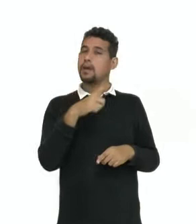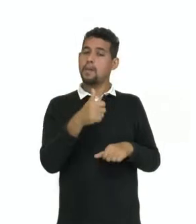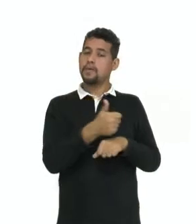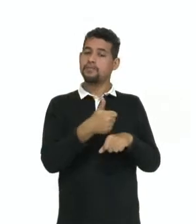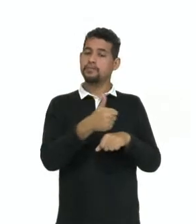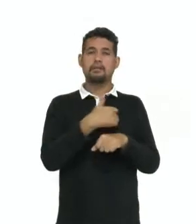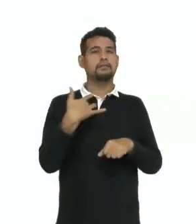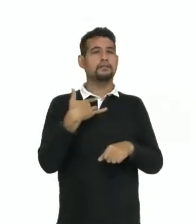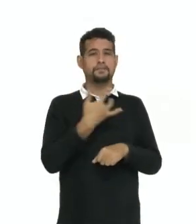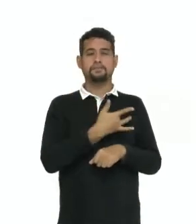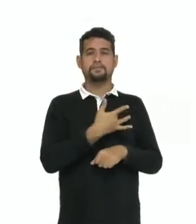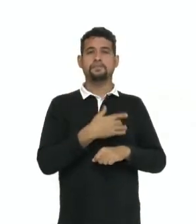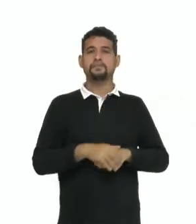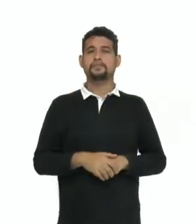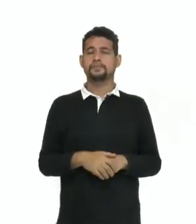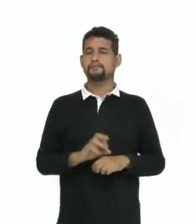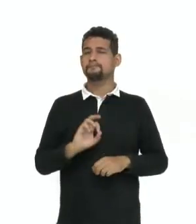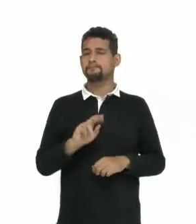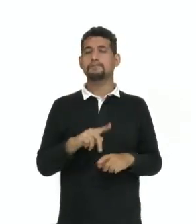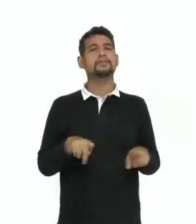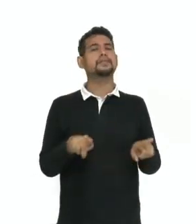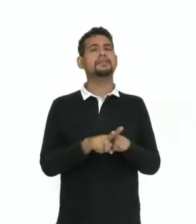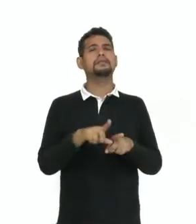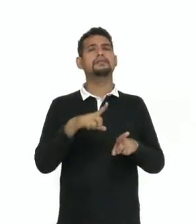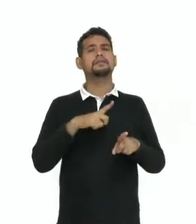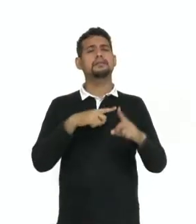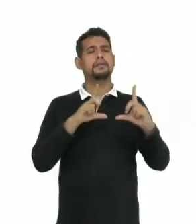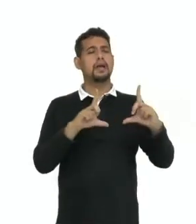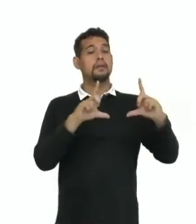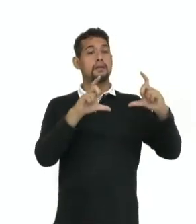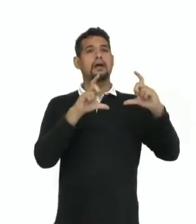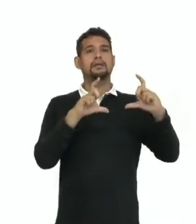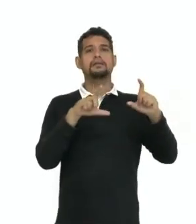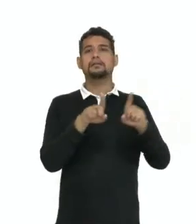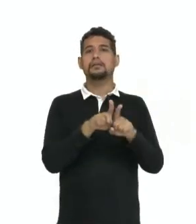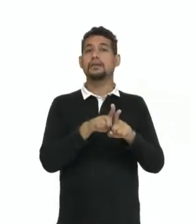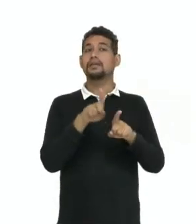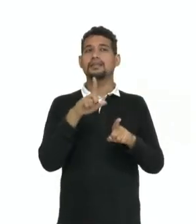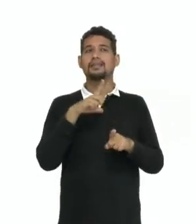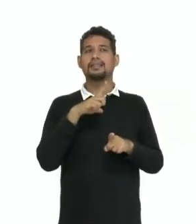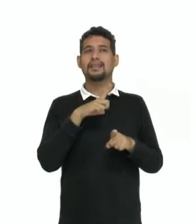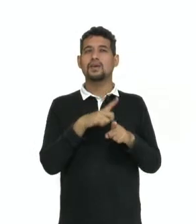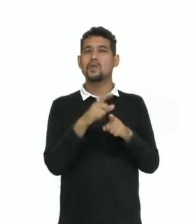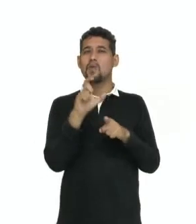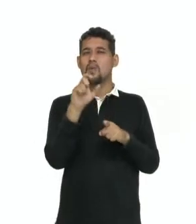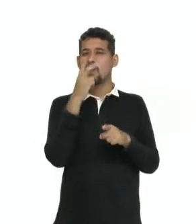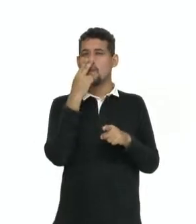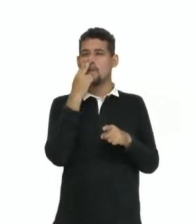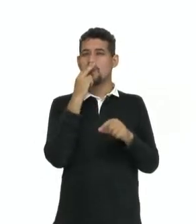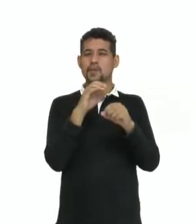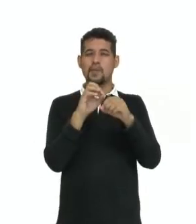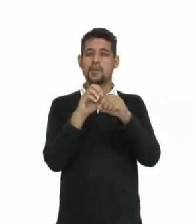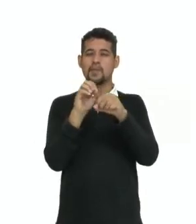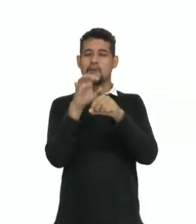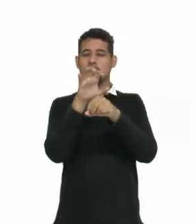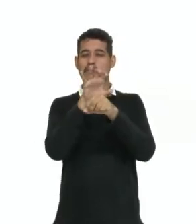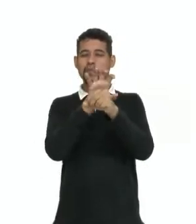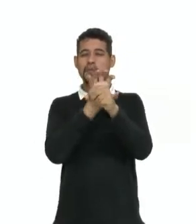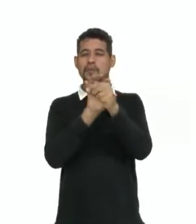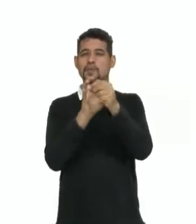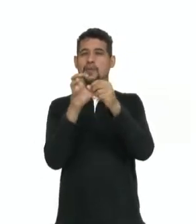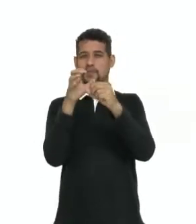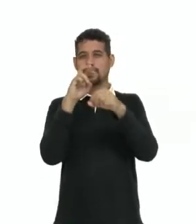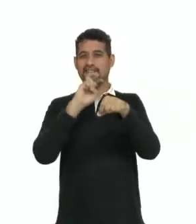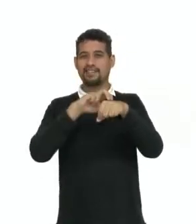área da saúde. Ok? Temos também uma imagem ali, né, de um coronavírus, bem pequenininha, desenhada na parte superior.